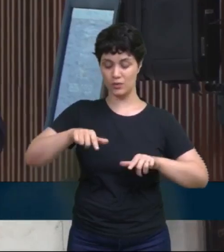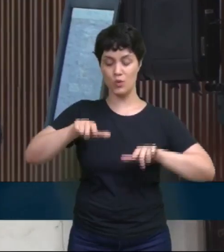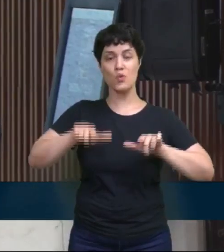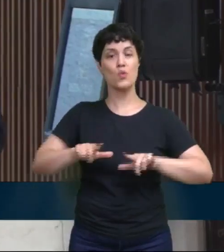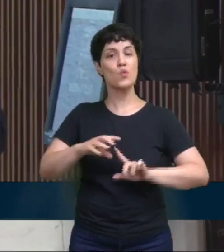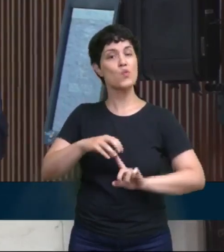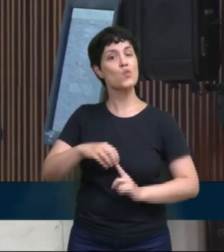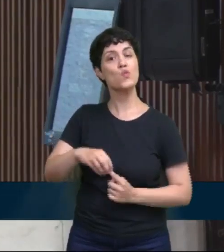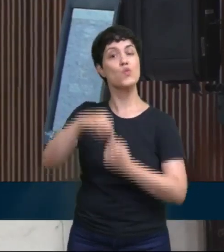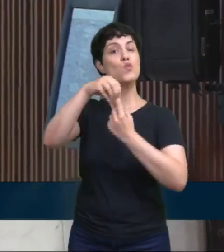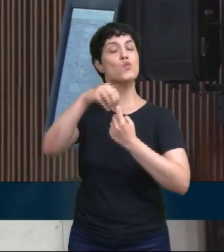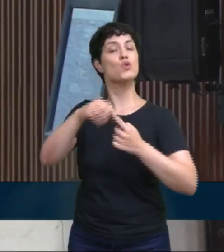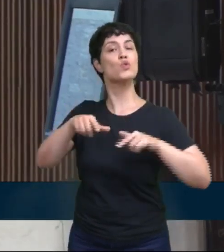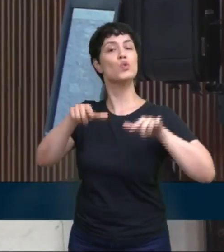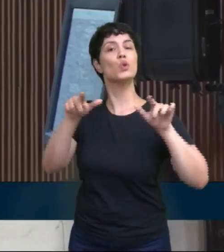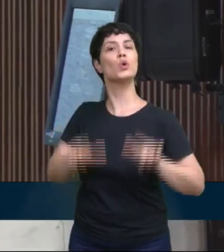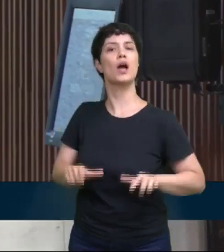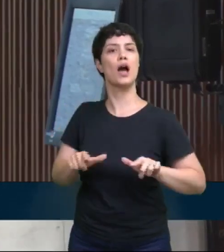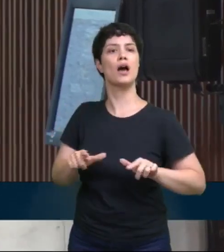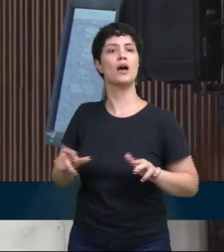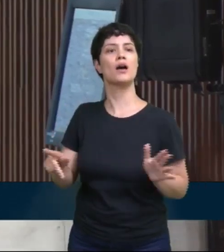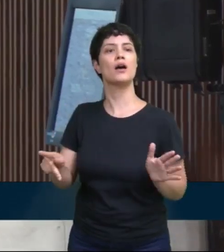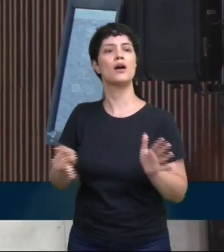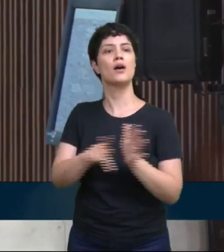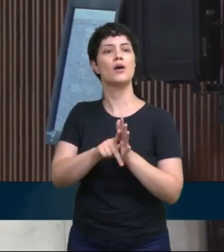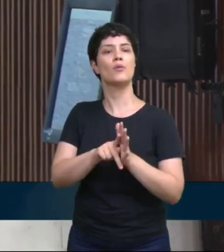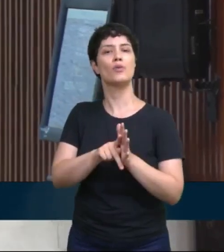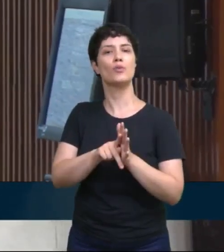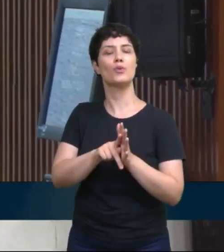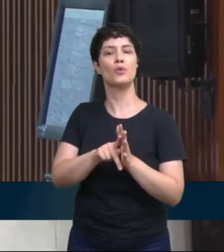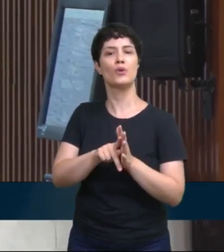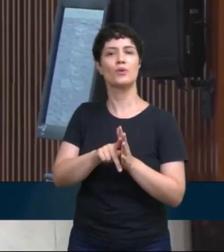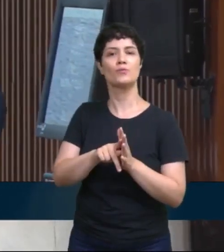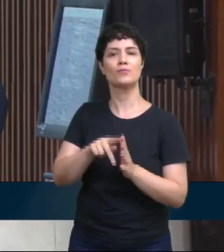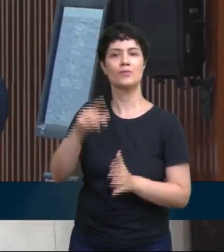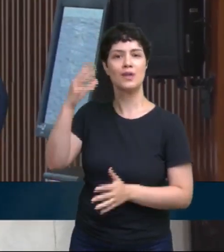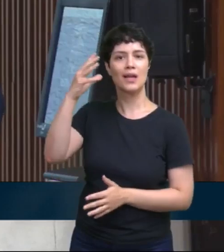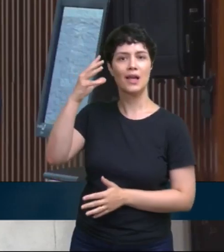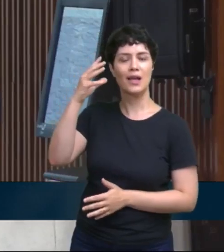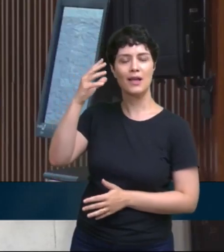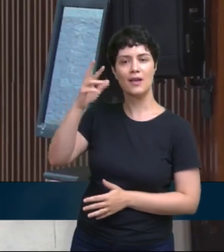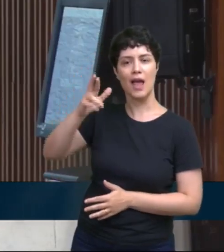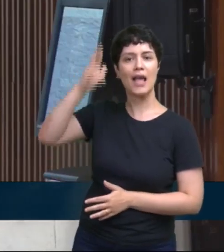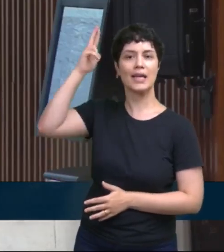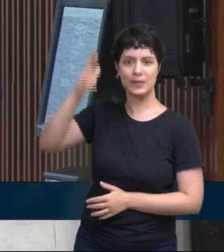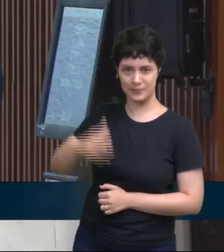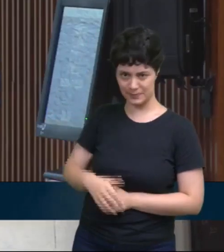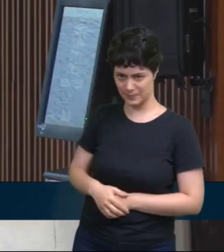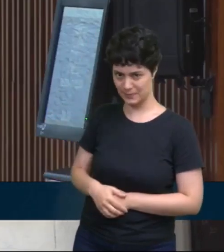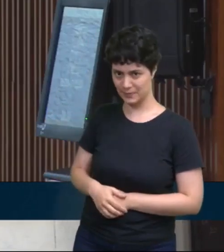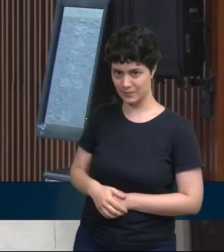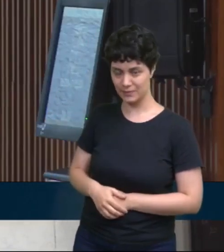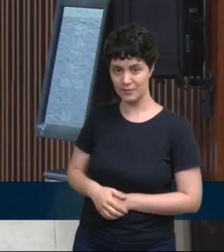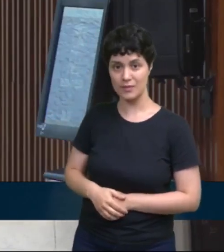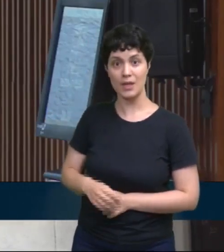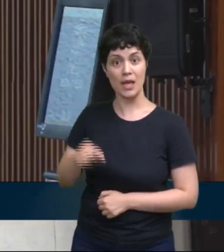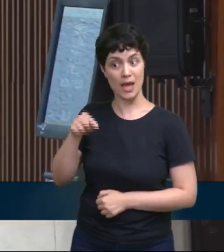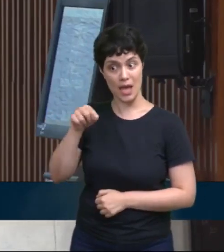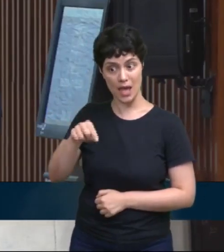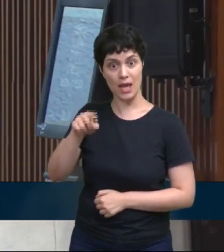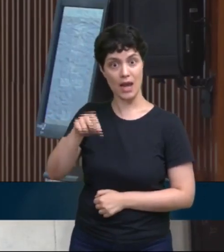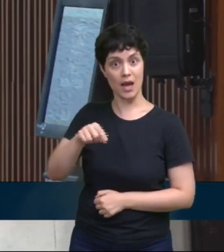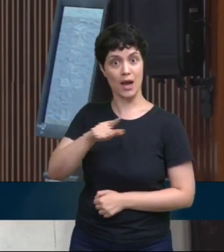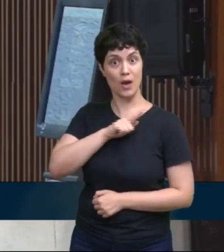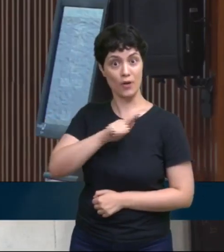tribuna utilizada por Roberto Requião. Mesmo quando, como governador, ele veio a